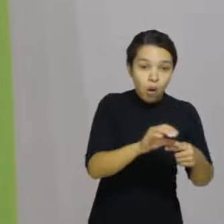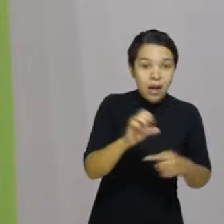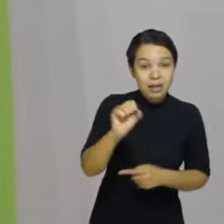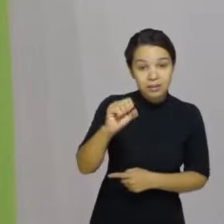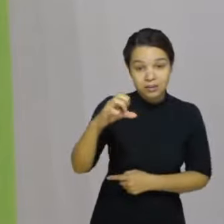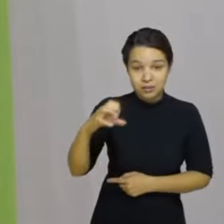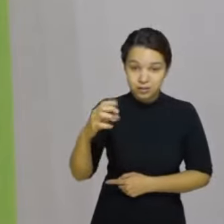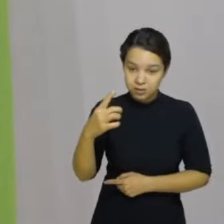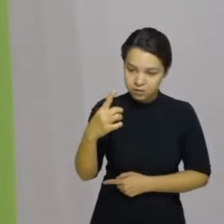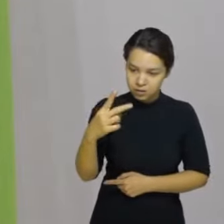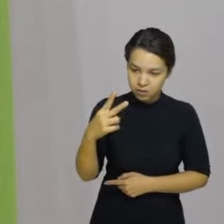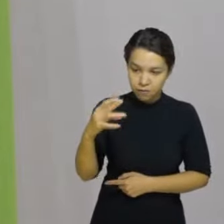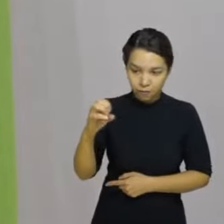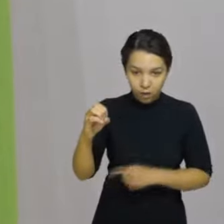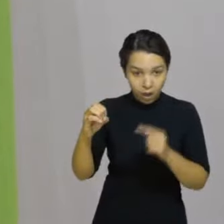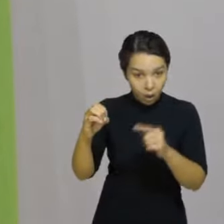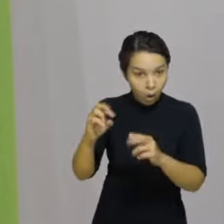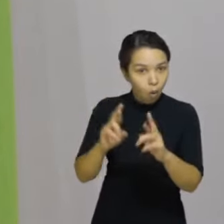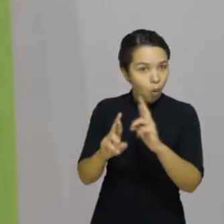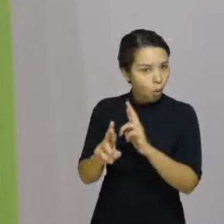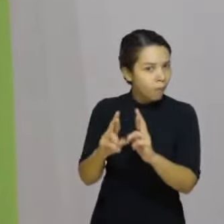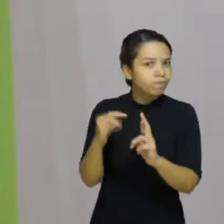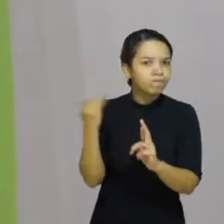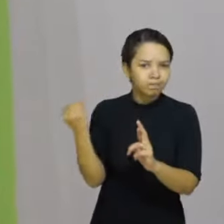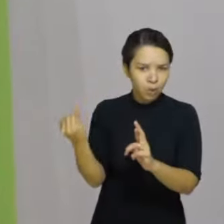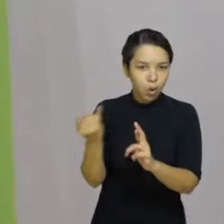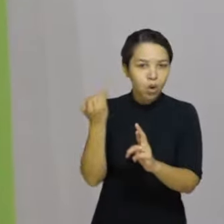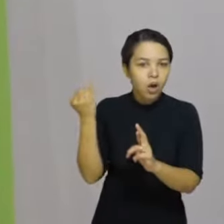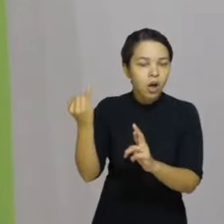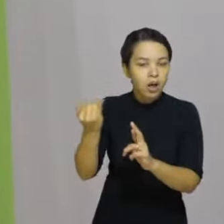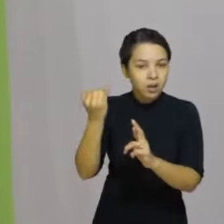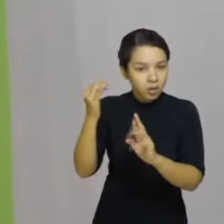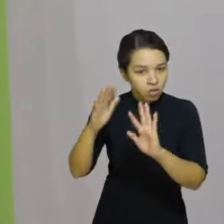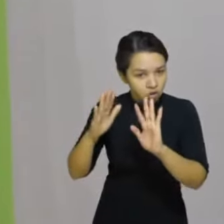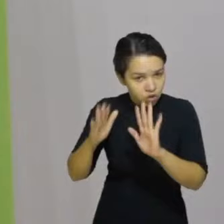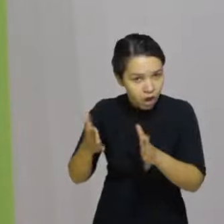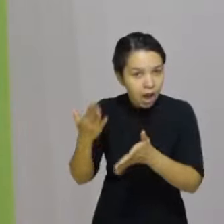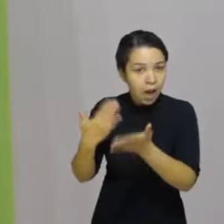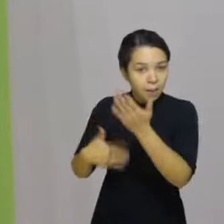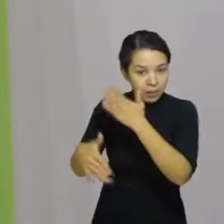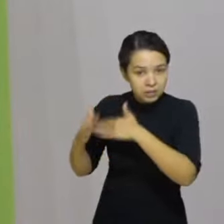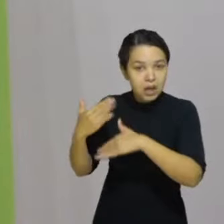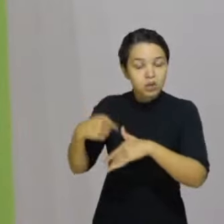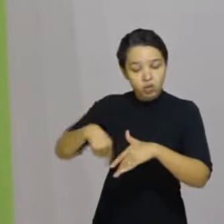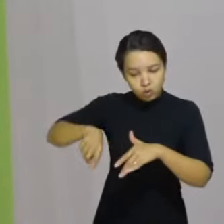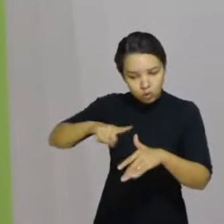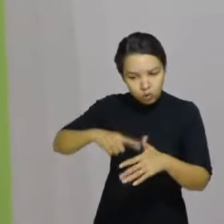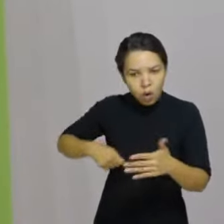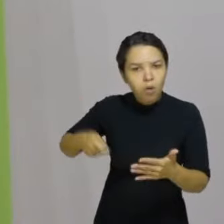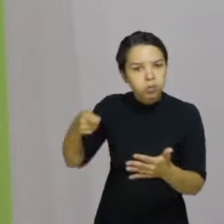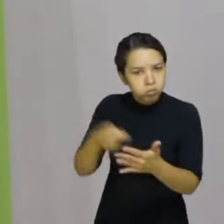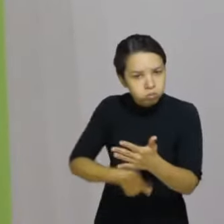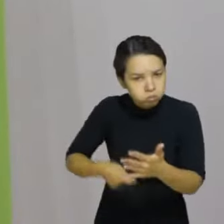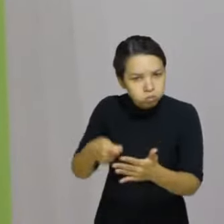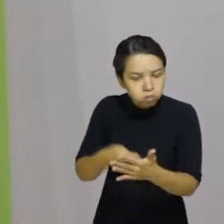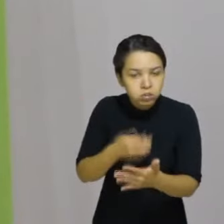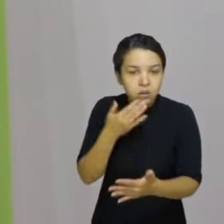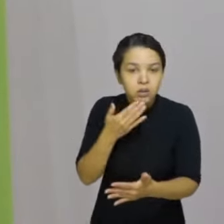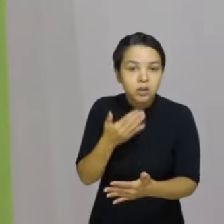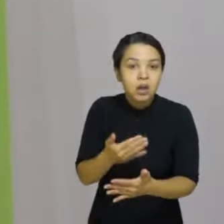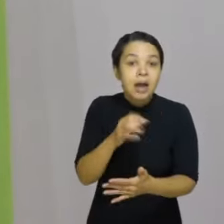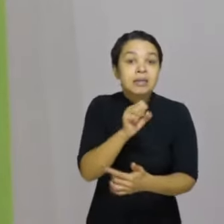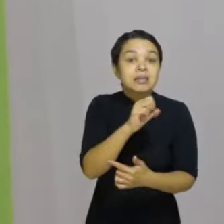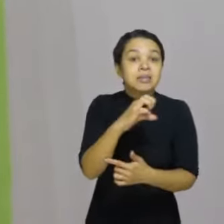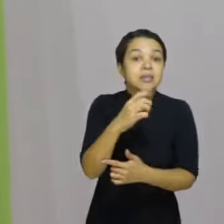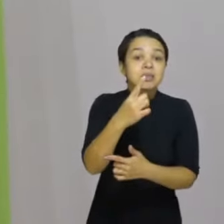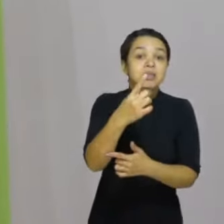rodovia importante, que foi objeto de reivindicação da nossa bancada, a nossa SC-114, ali no trecho